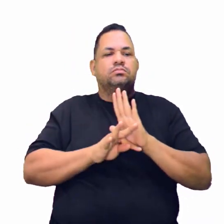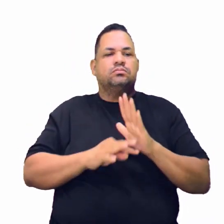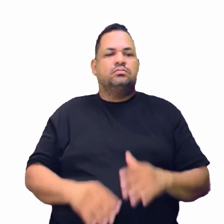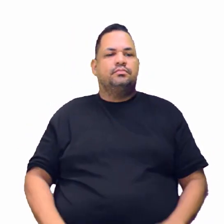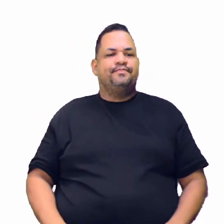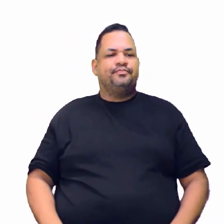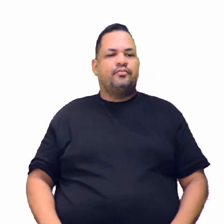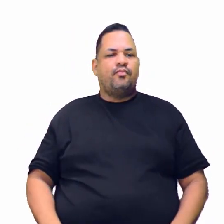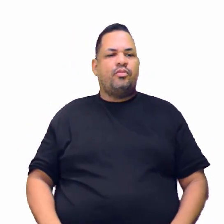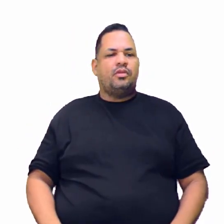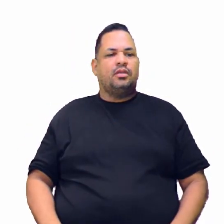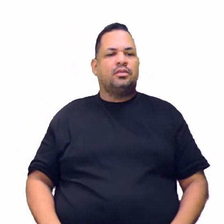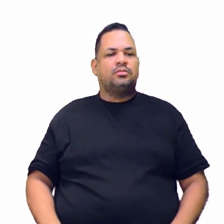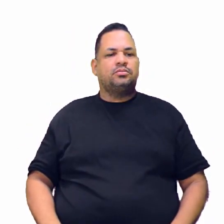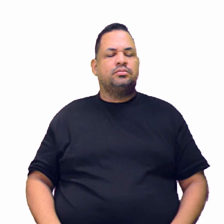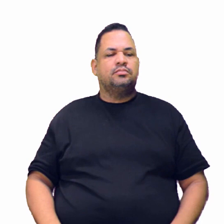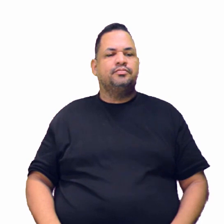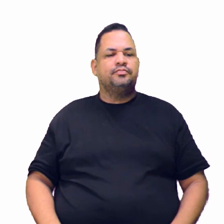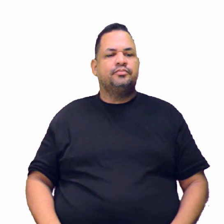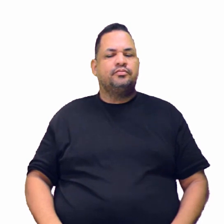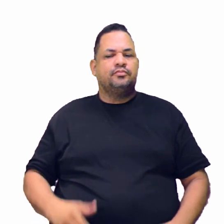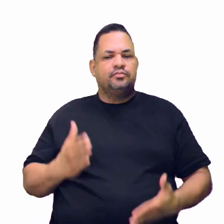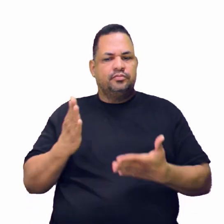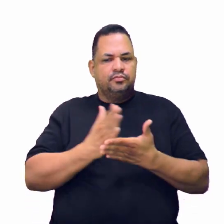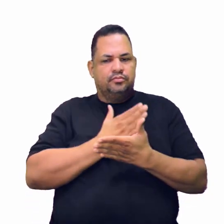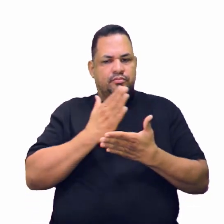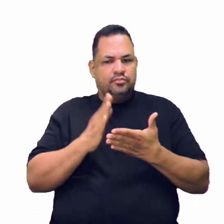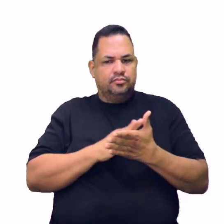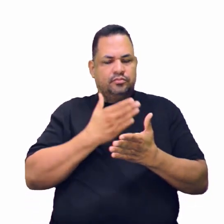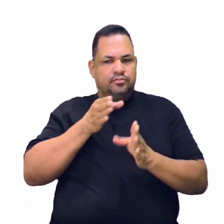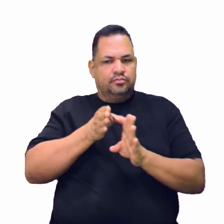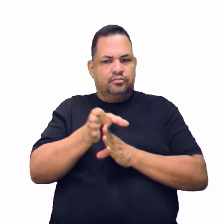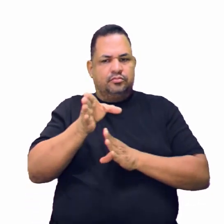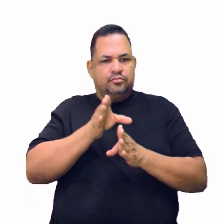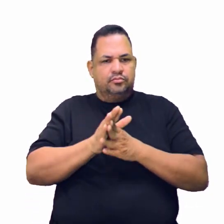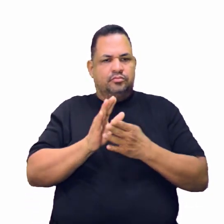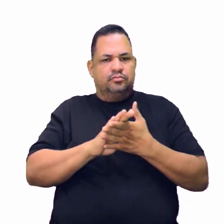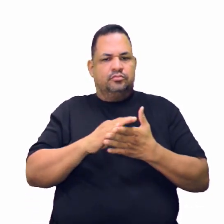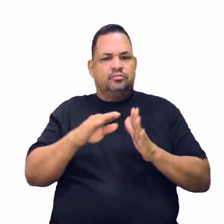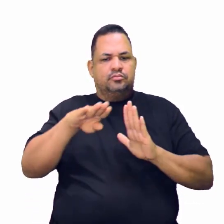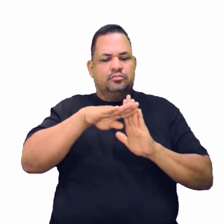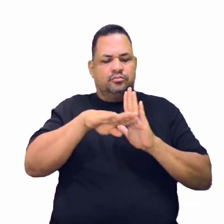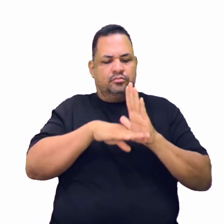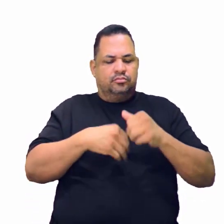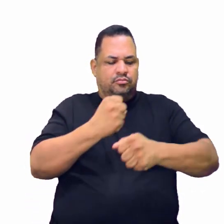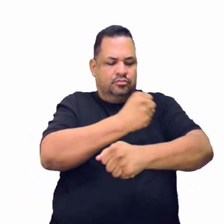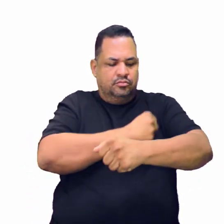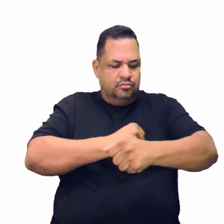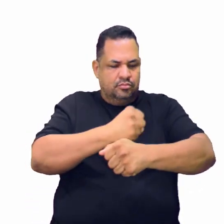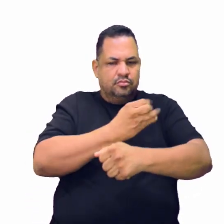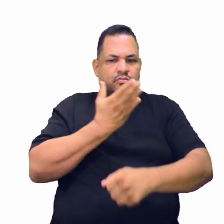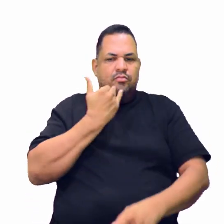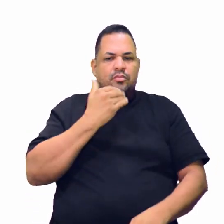presta atenção, que eu falei que o manual de instrução é um gênero, a receita culinária é um gênero também, bula